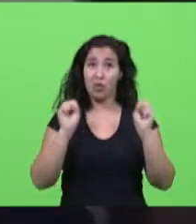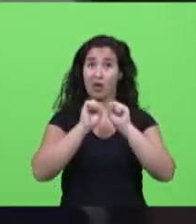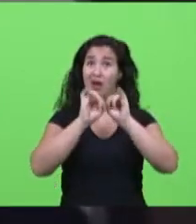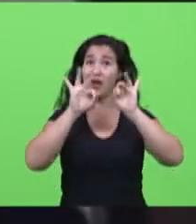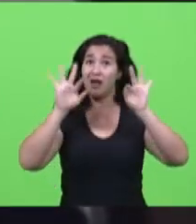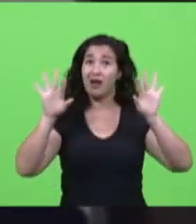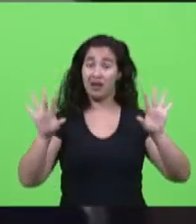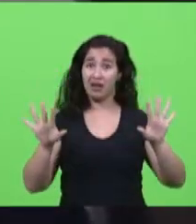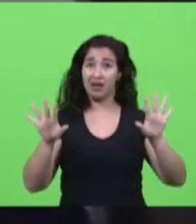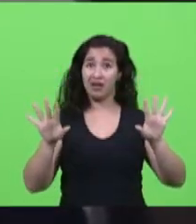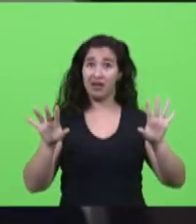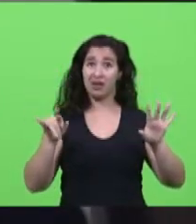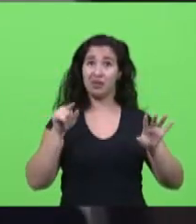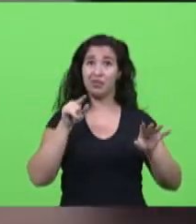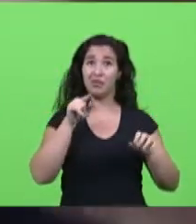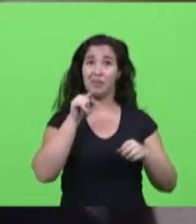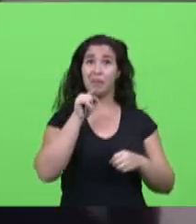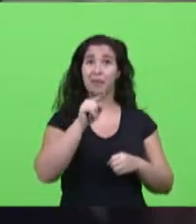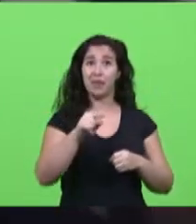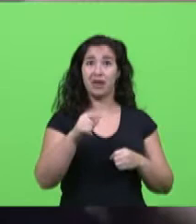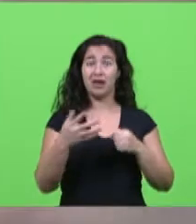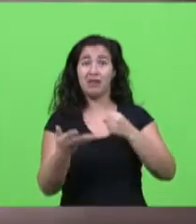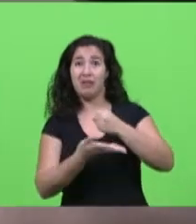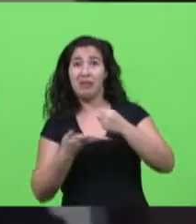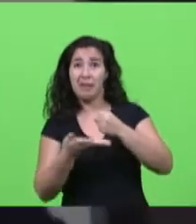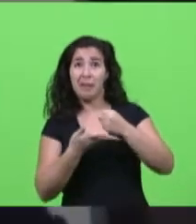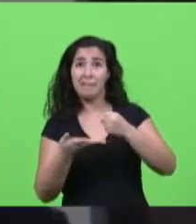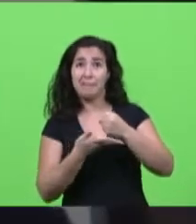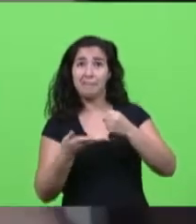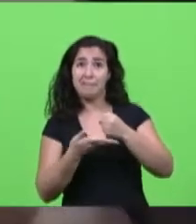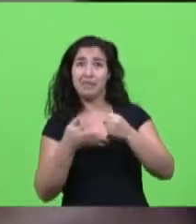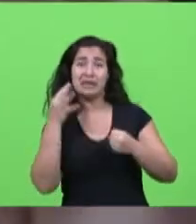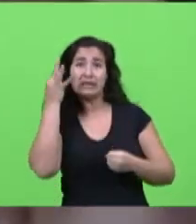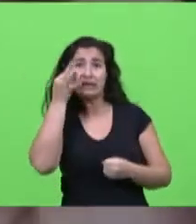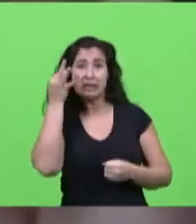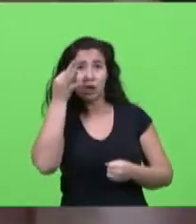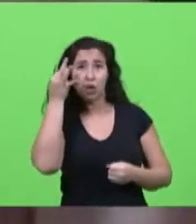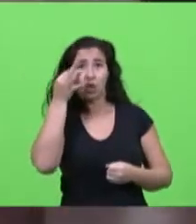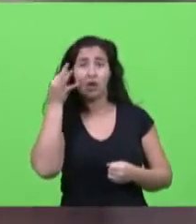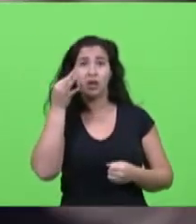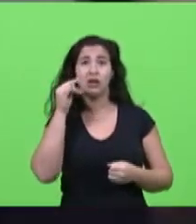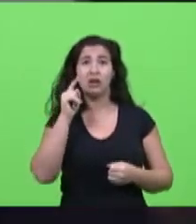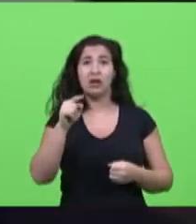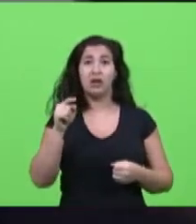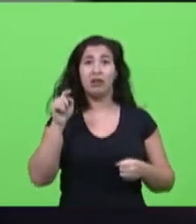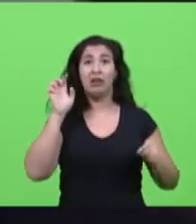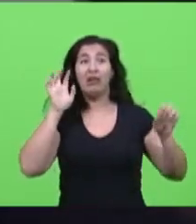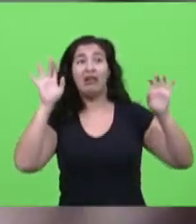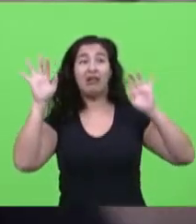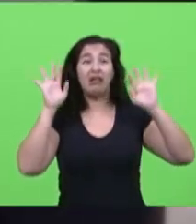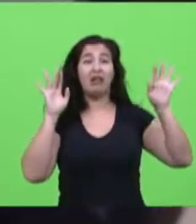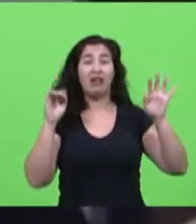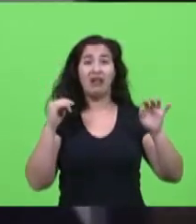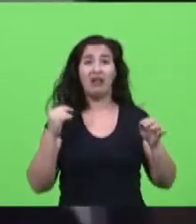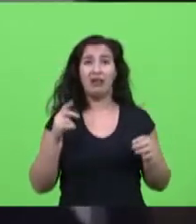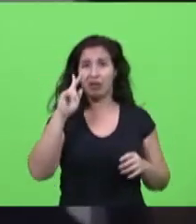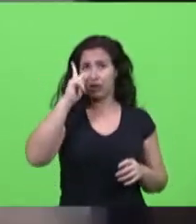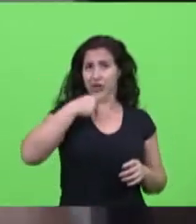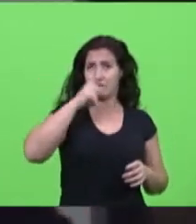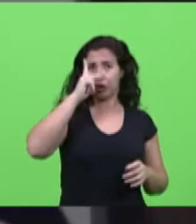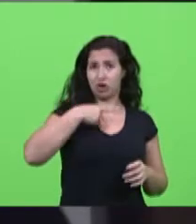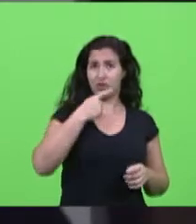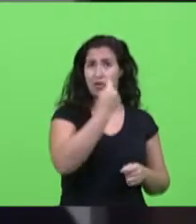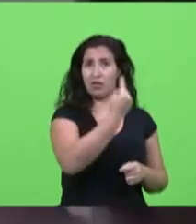base teórica. Não é um devaneio de um secretário, não é uma ideia individual de um ou de outro,